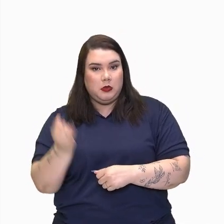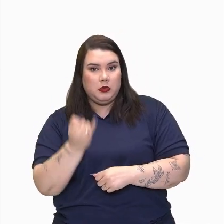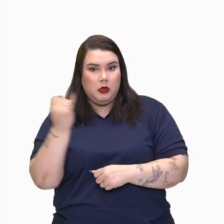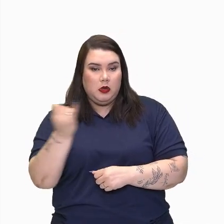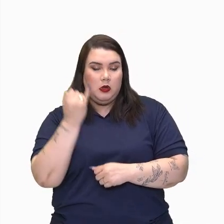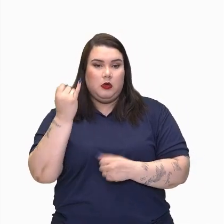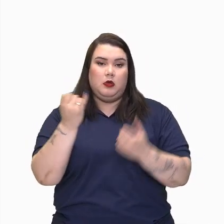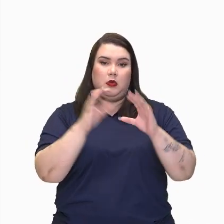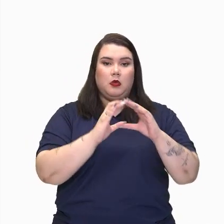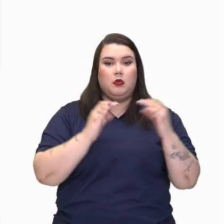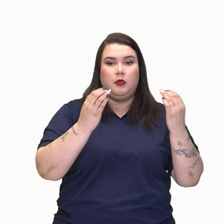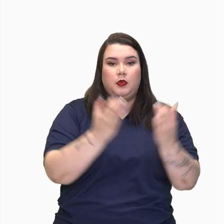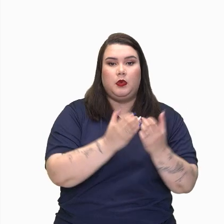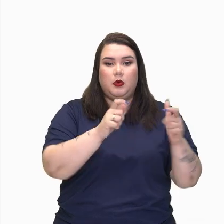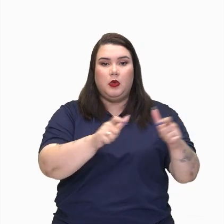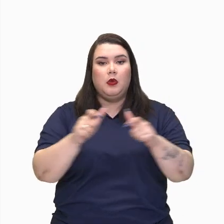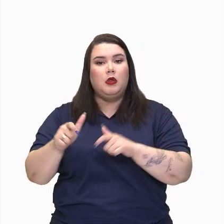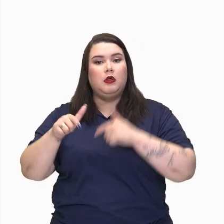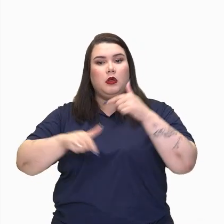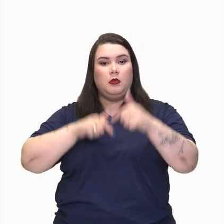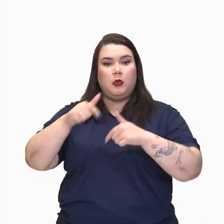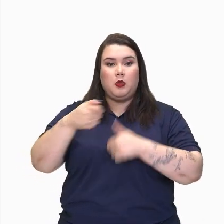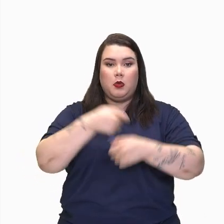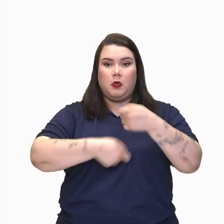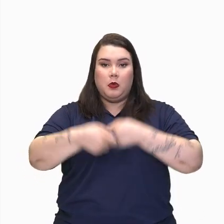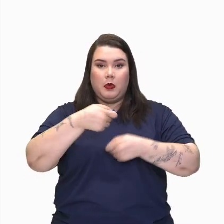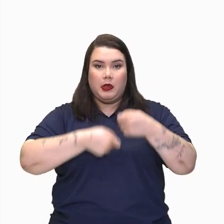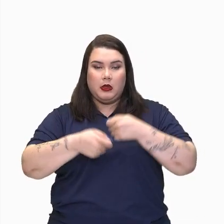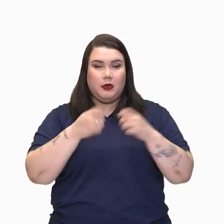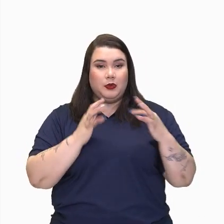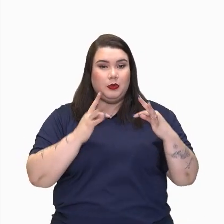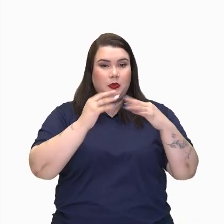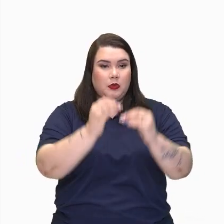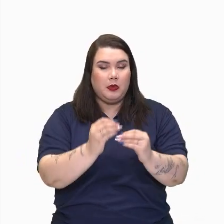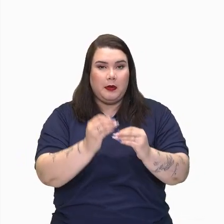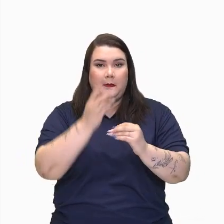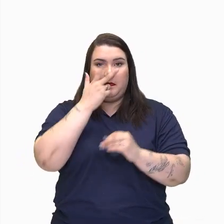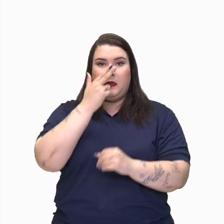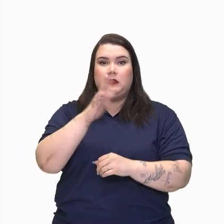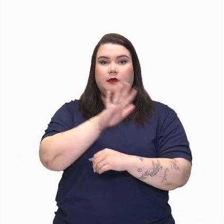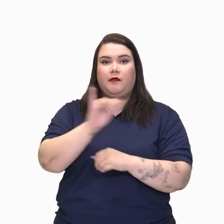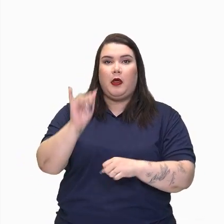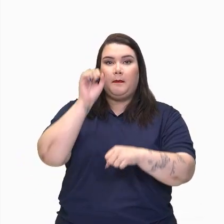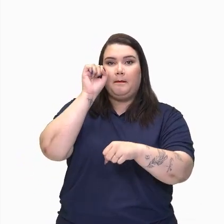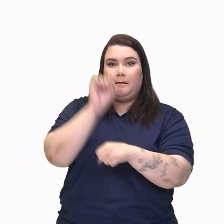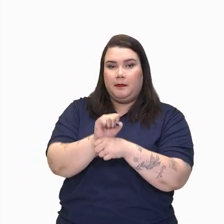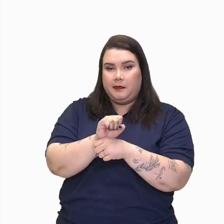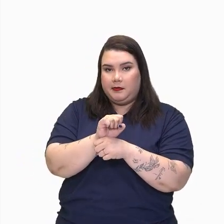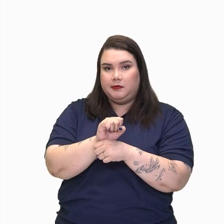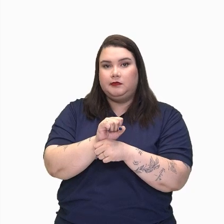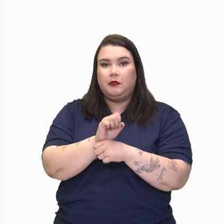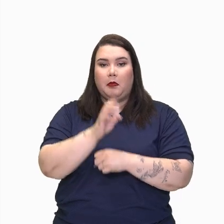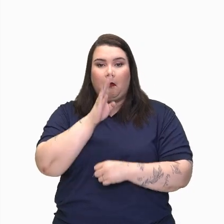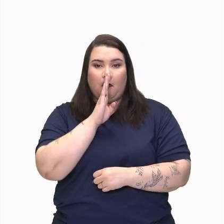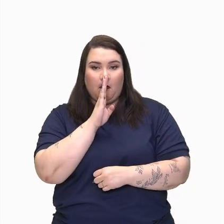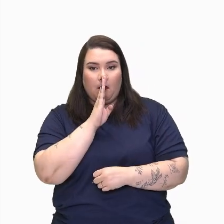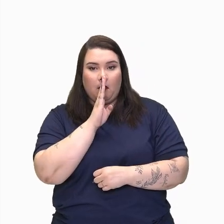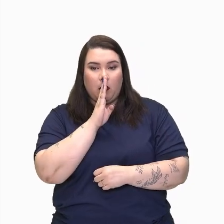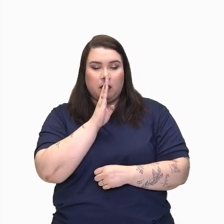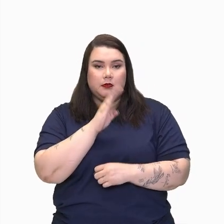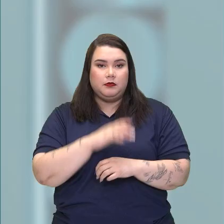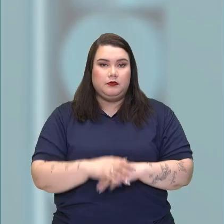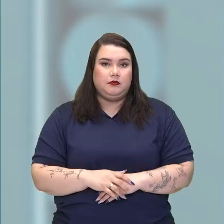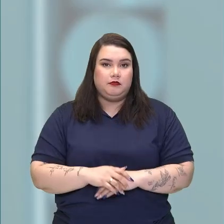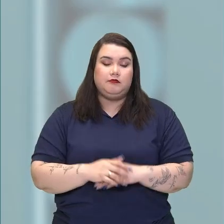essenciais, comunidades, locais de trabalho e economias inteiras ficariam estagnados. Então, pense aí comigo